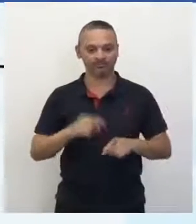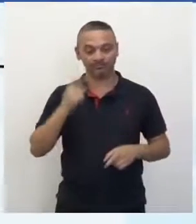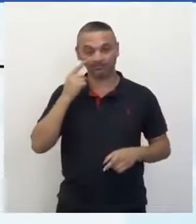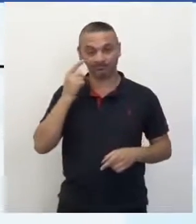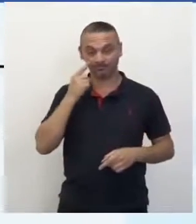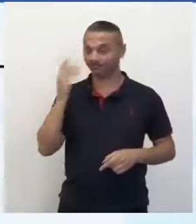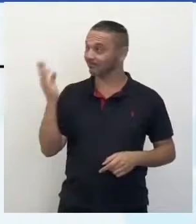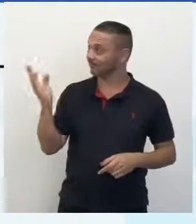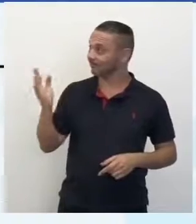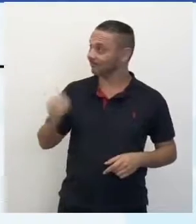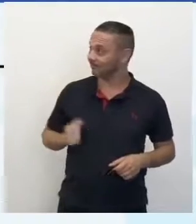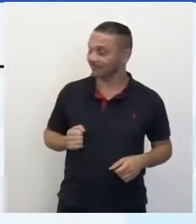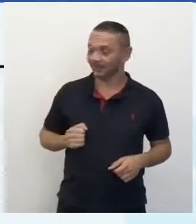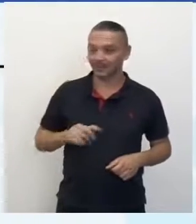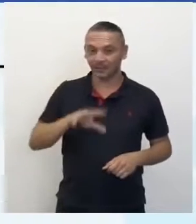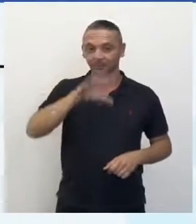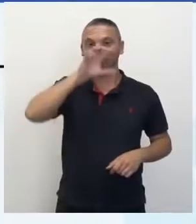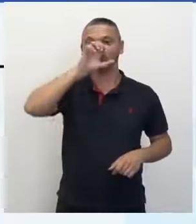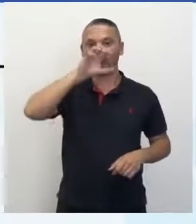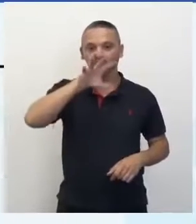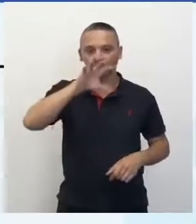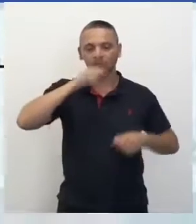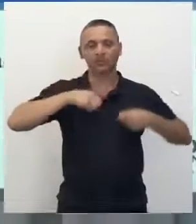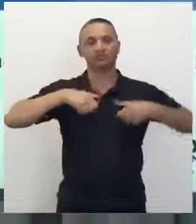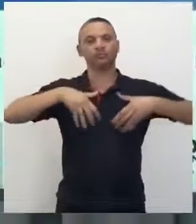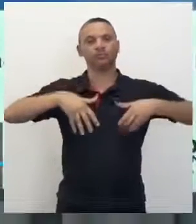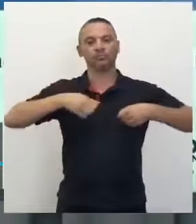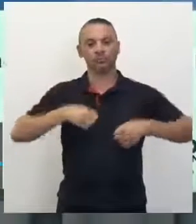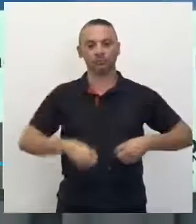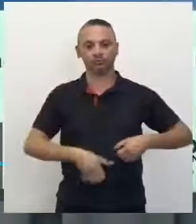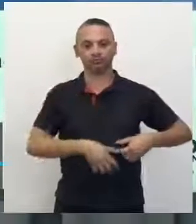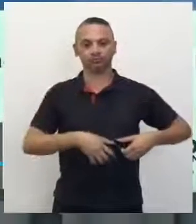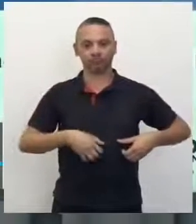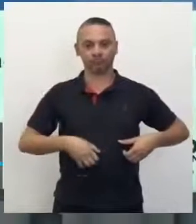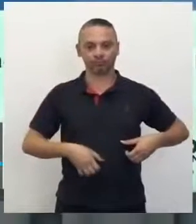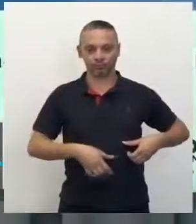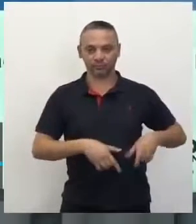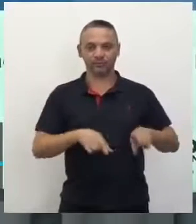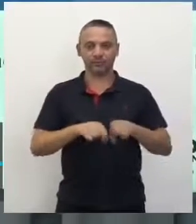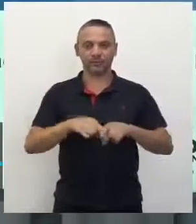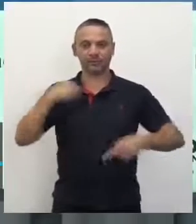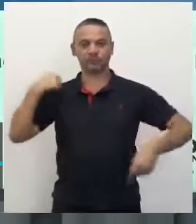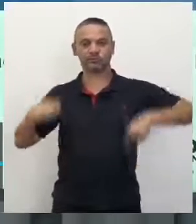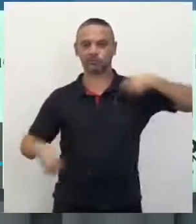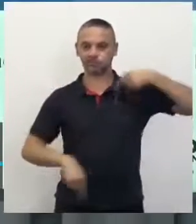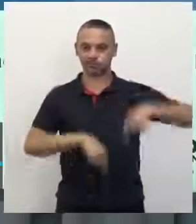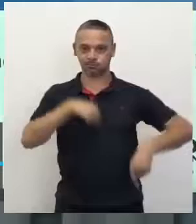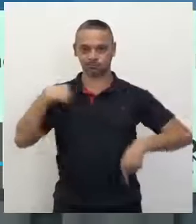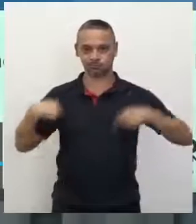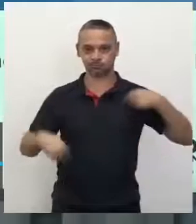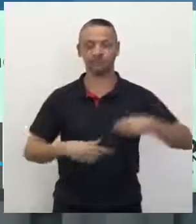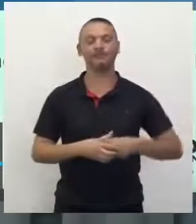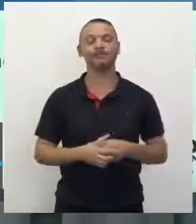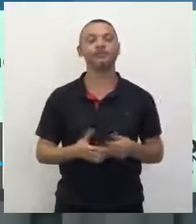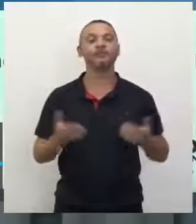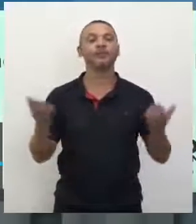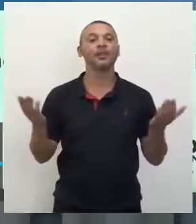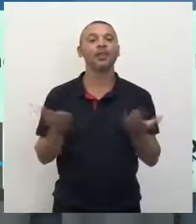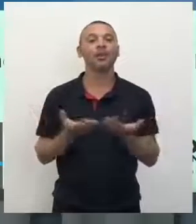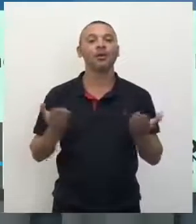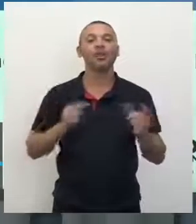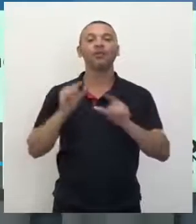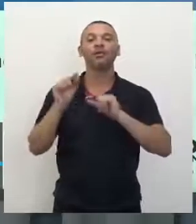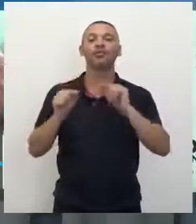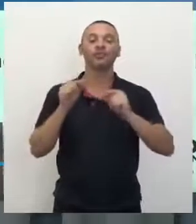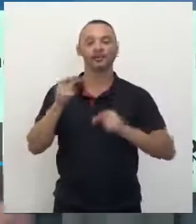mais em detalhe aí sobre o respiratório, sobre o digestório e sobre o circulatório, tá bom? Mas hoje, a